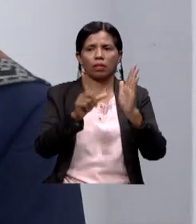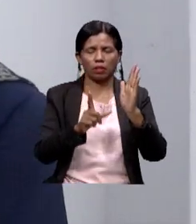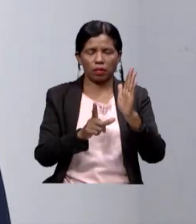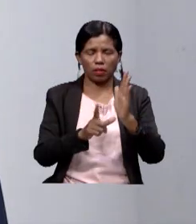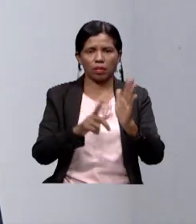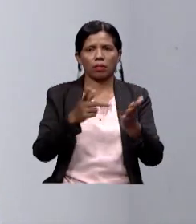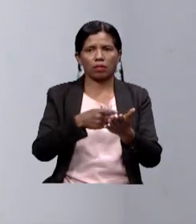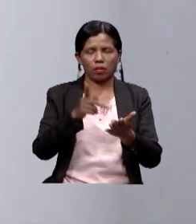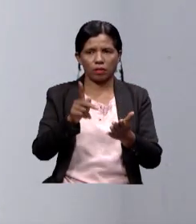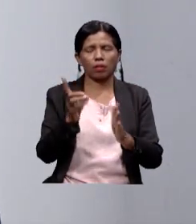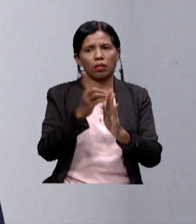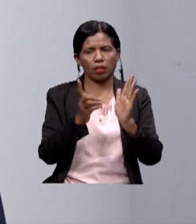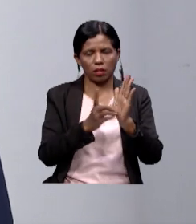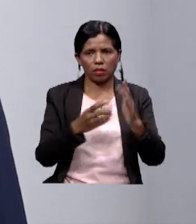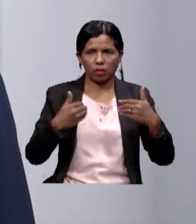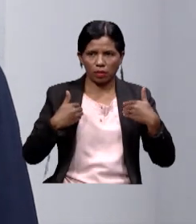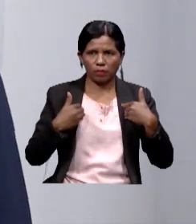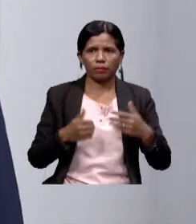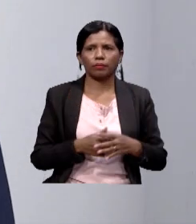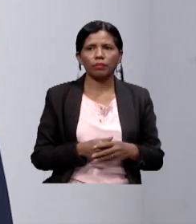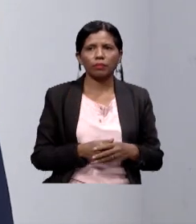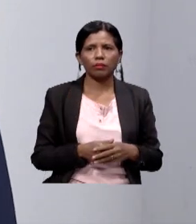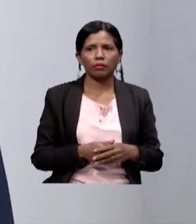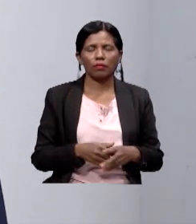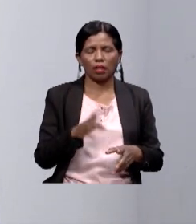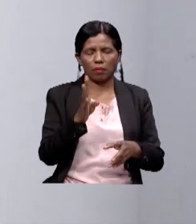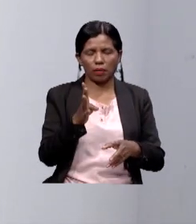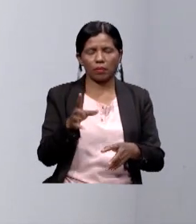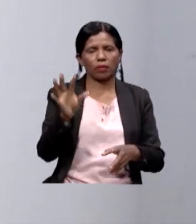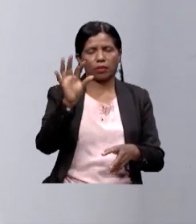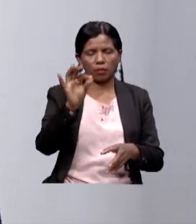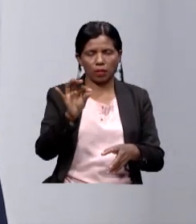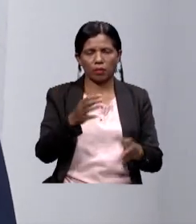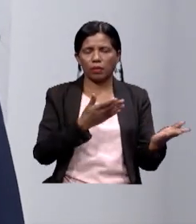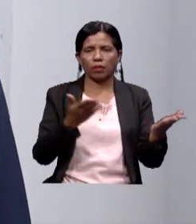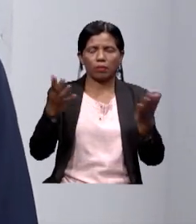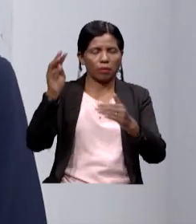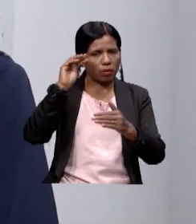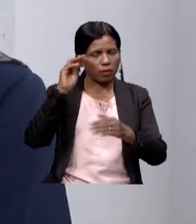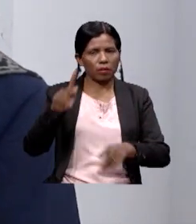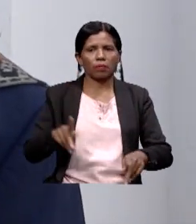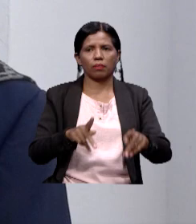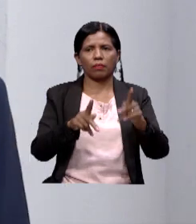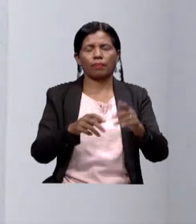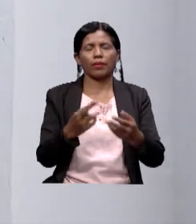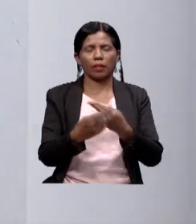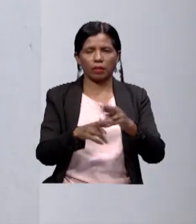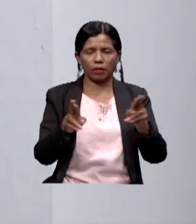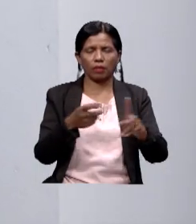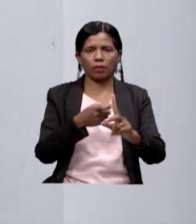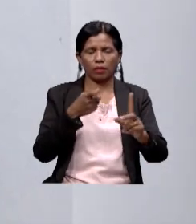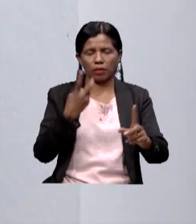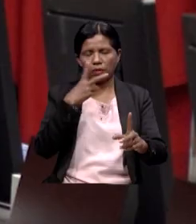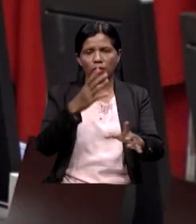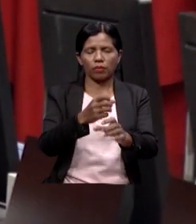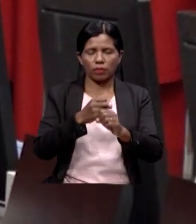no dia. Daruzia, Daruzia. Ira, ia 40 talas, Haruka Tena Bai Ministro Público. Ter ministro justiça, resultado husi arrendamento